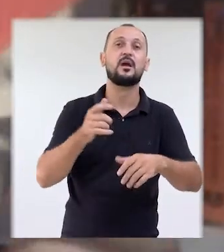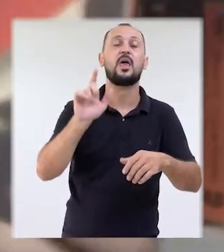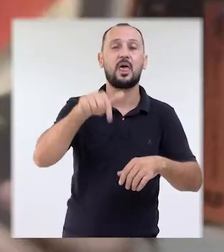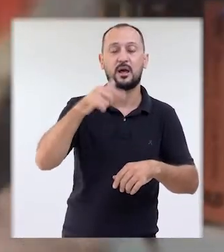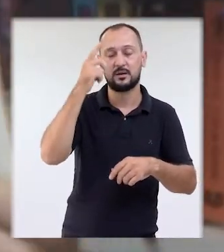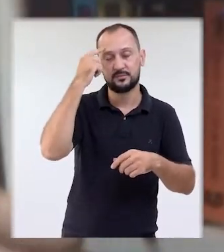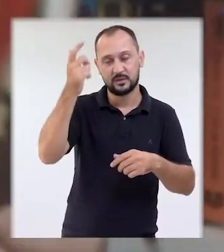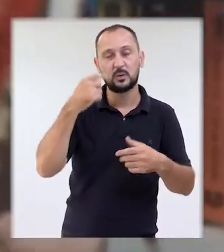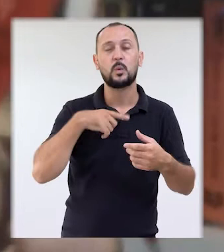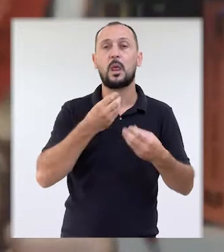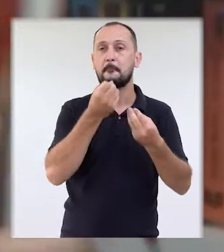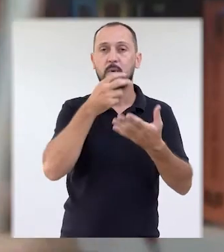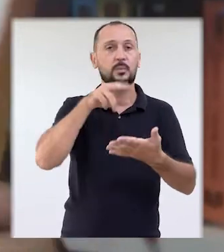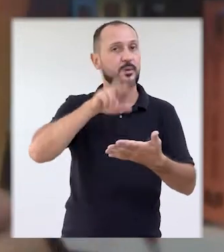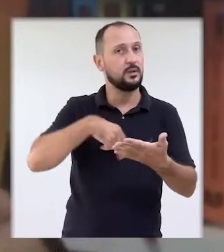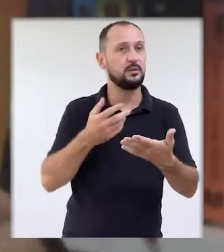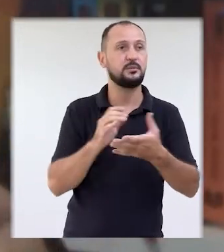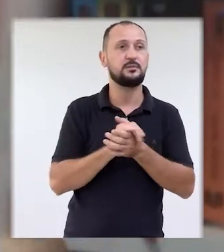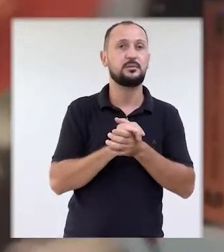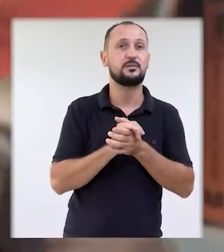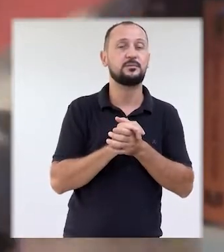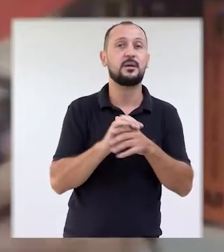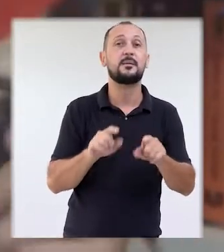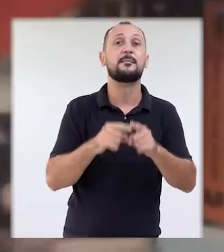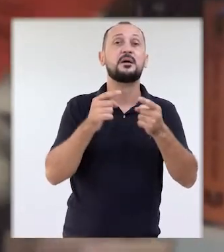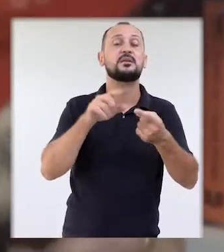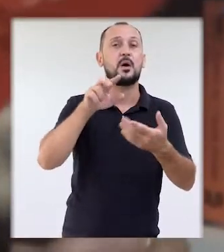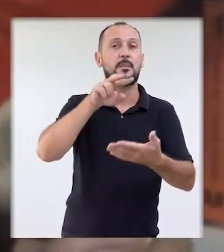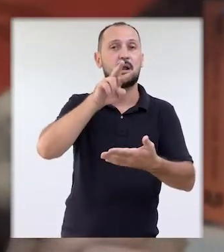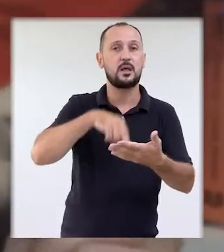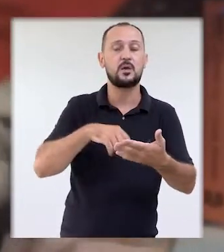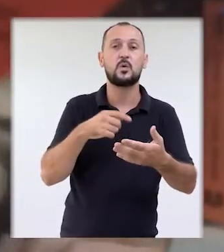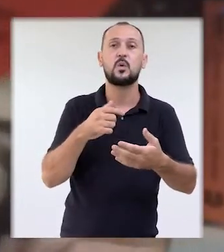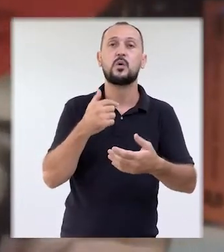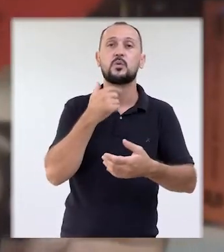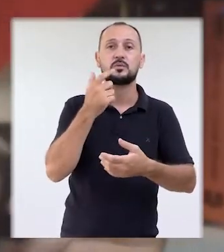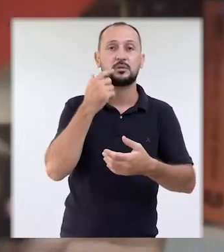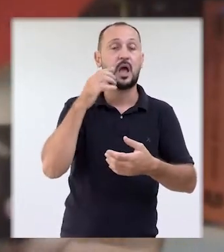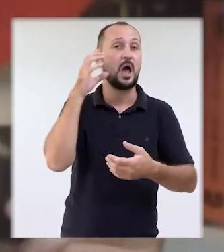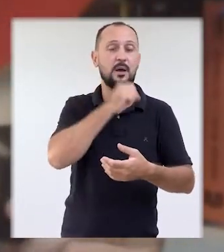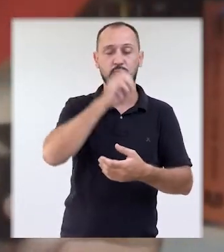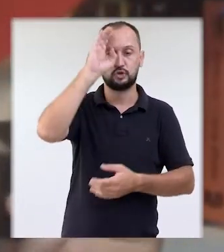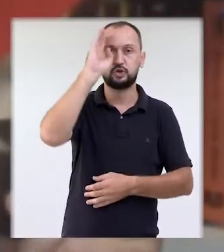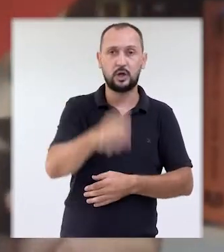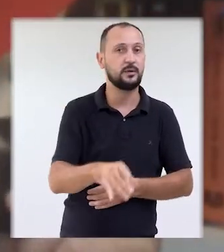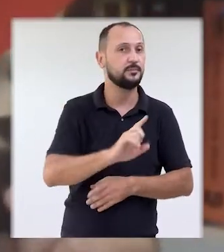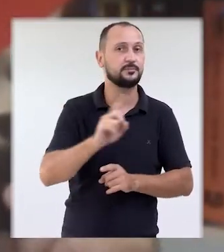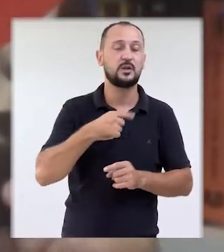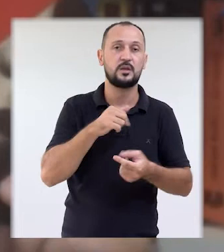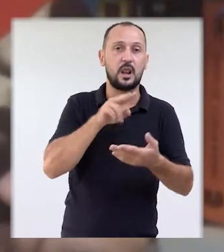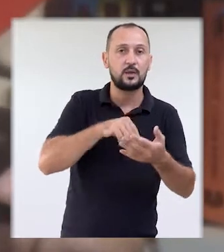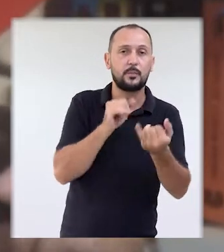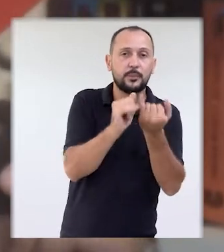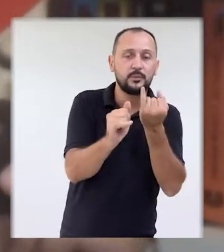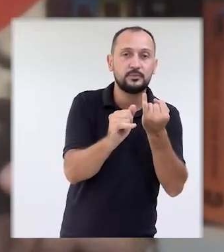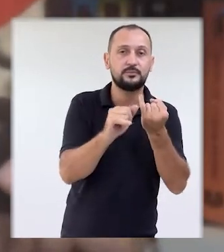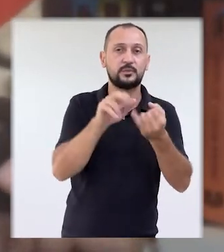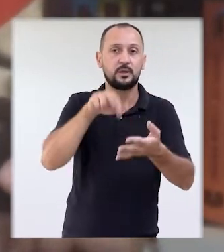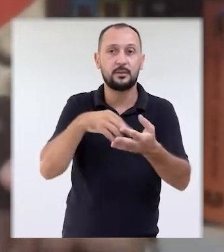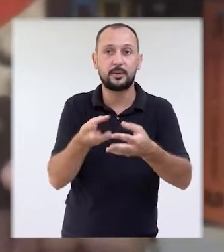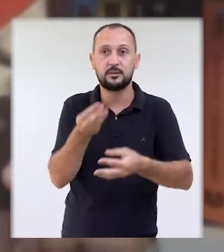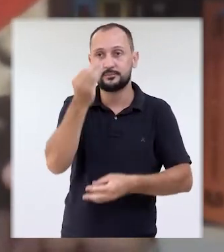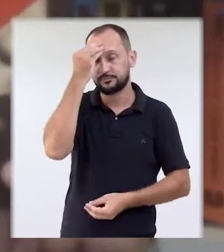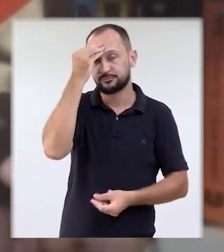lê. Ele é muito tranquilo de ler, mas é uma leitura, assim, eu não consegui ler de uma vez, eu tive que ir lendo de